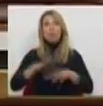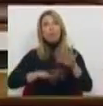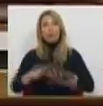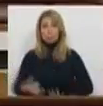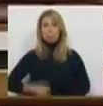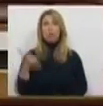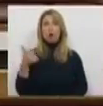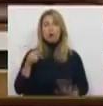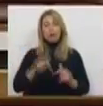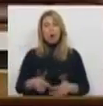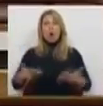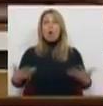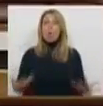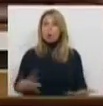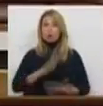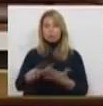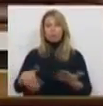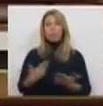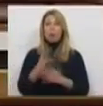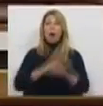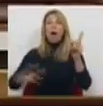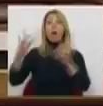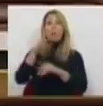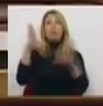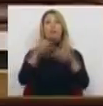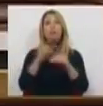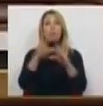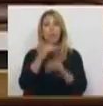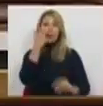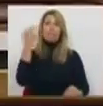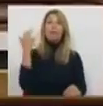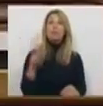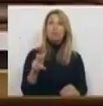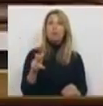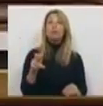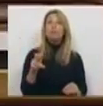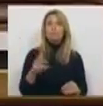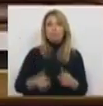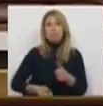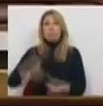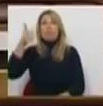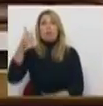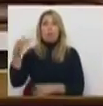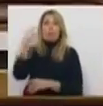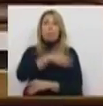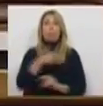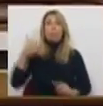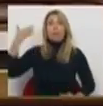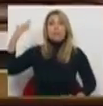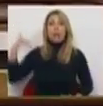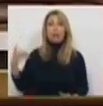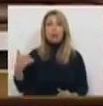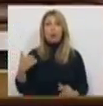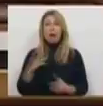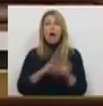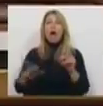melhor. Hoje, a proposta do aumento extraordinário das pensões é melhor do que era no passado.